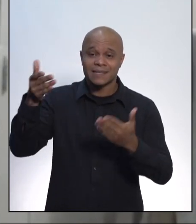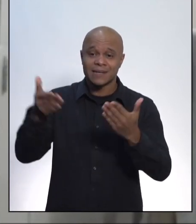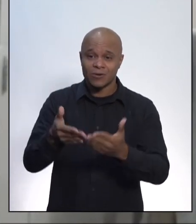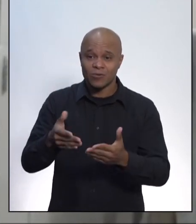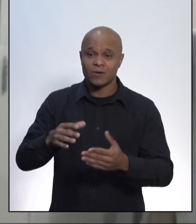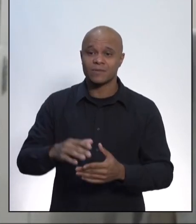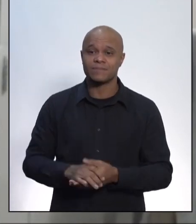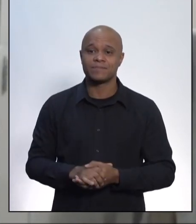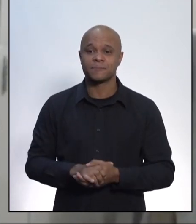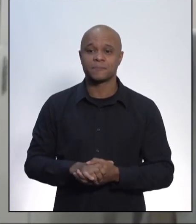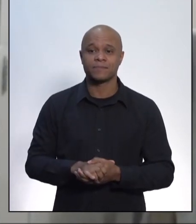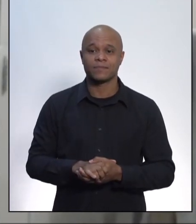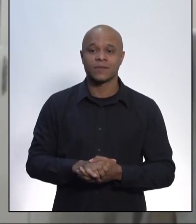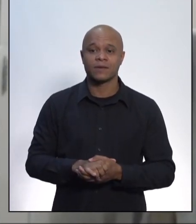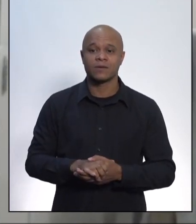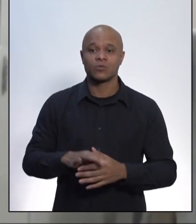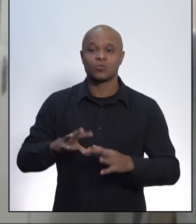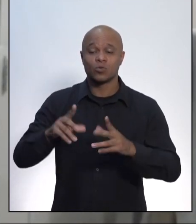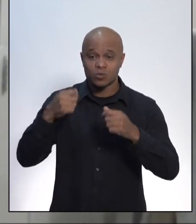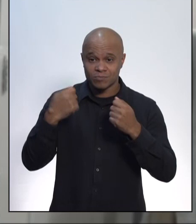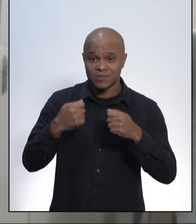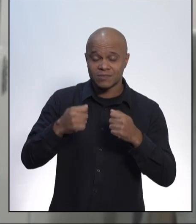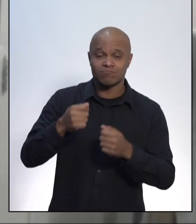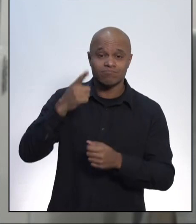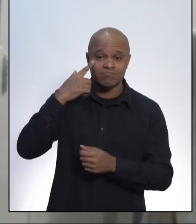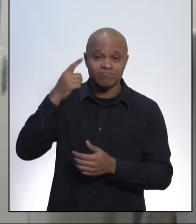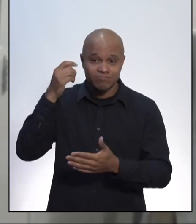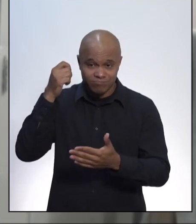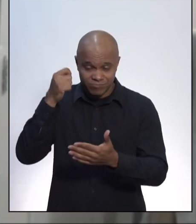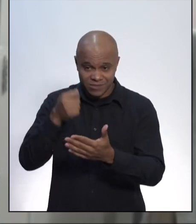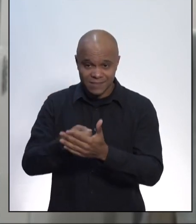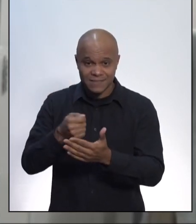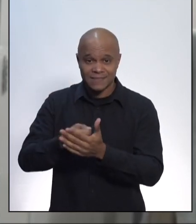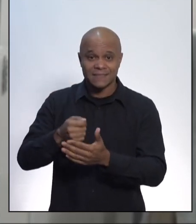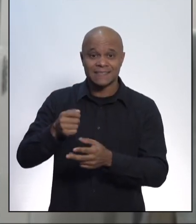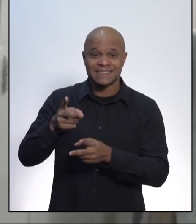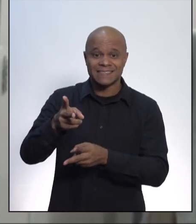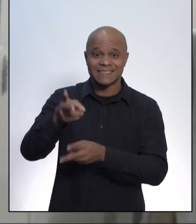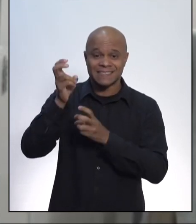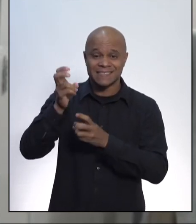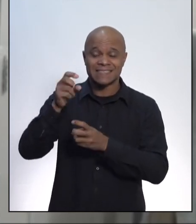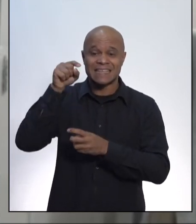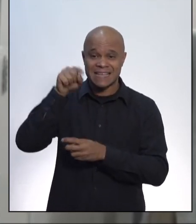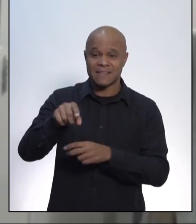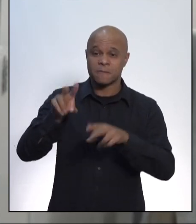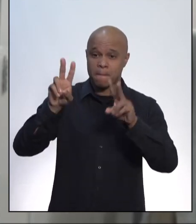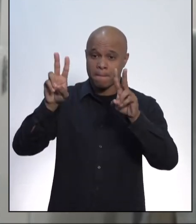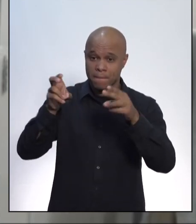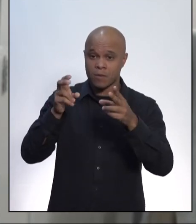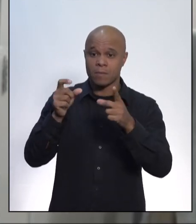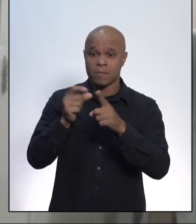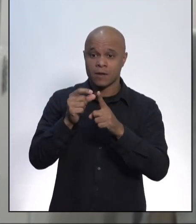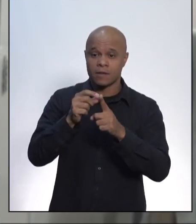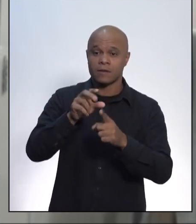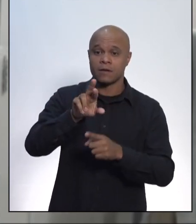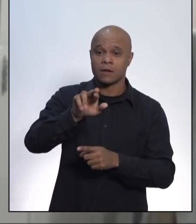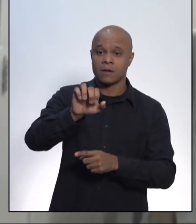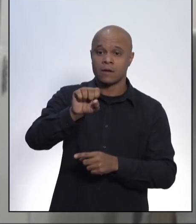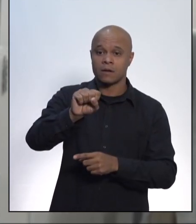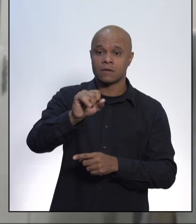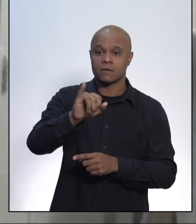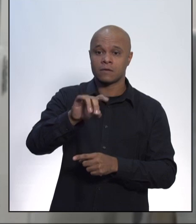empreendedor precisa ter consciência, é em relação a uma palavra chamada resiliência. Resiliência